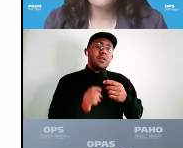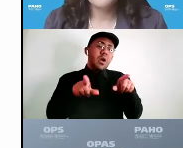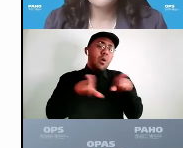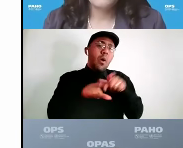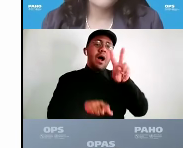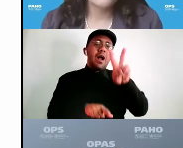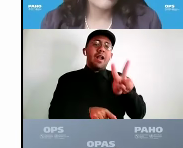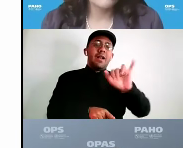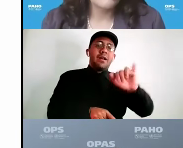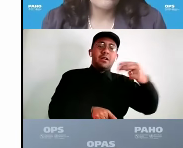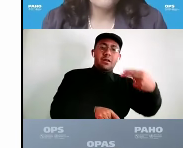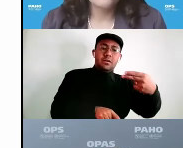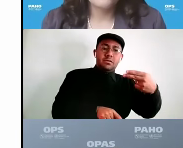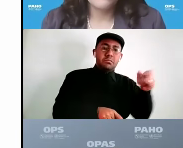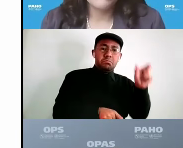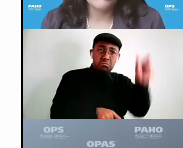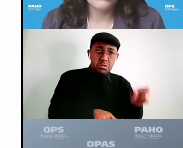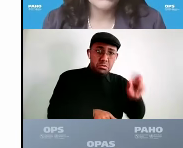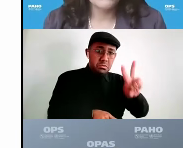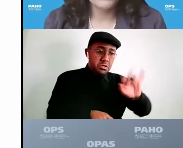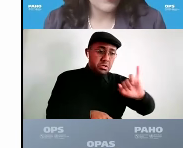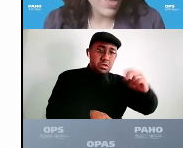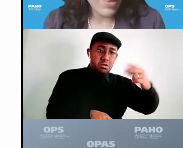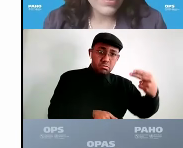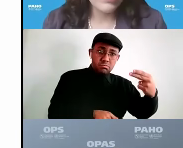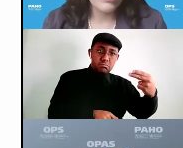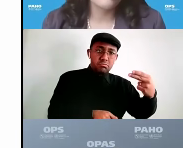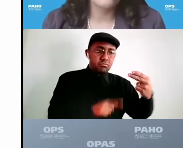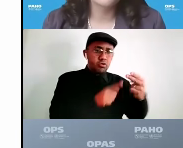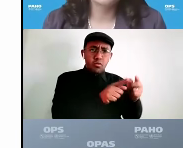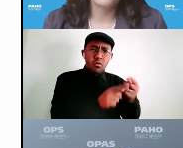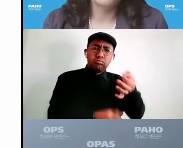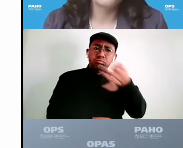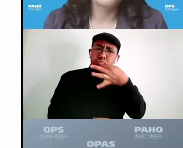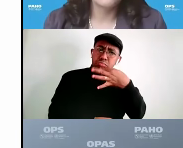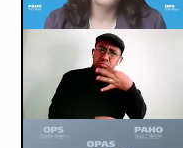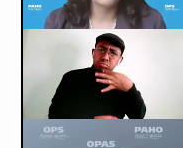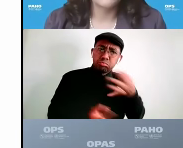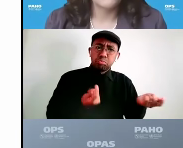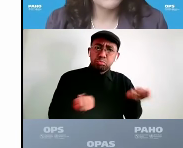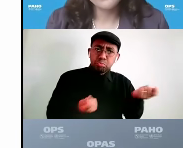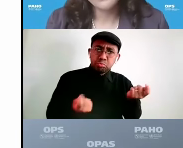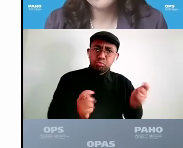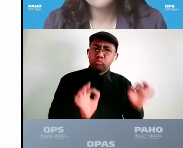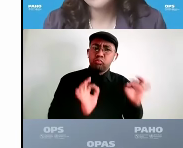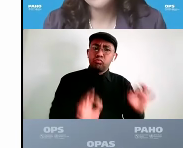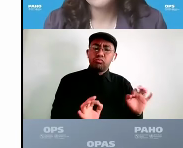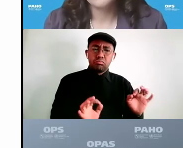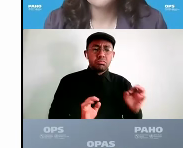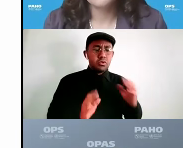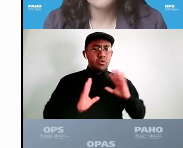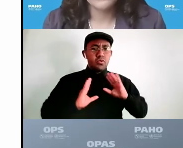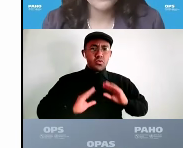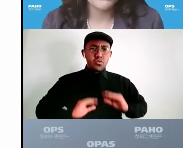Tivemos alguma conexão com HIV, mas essas pessoas estão controladas, estiveram